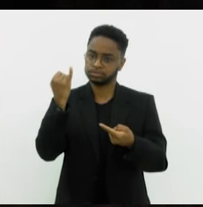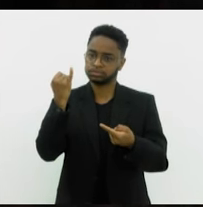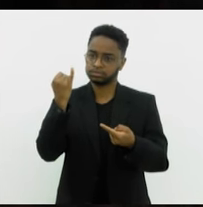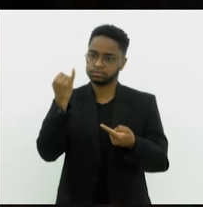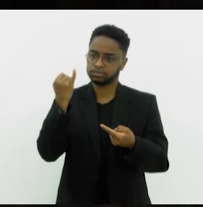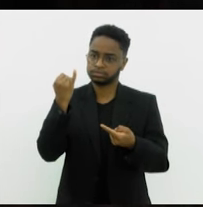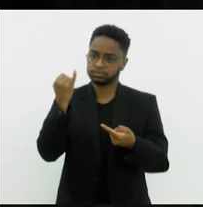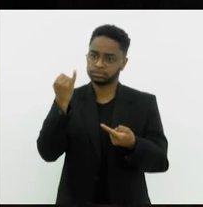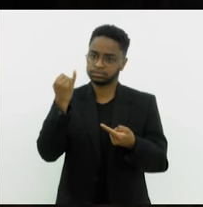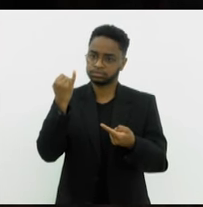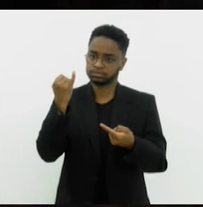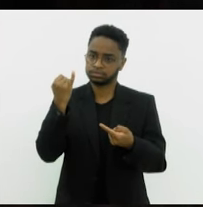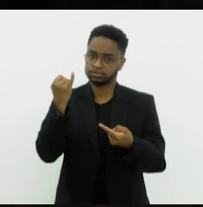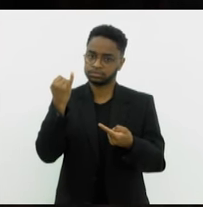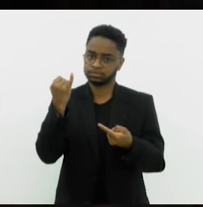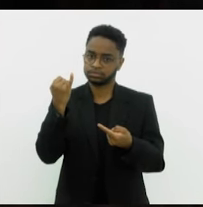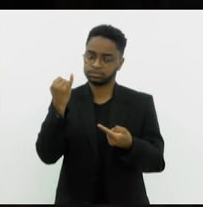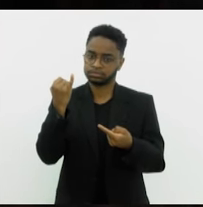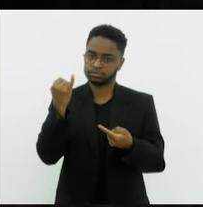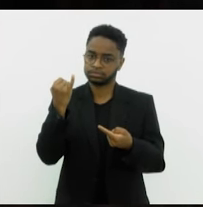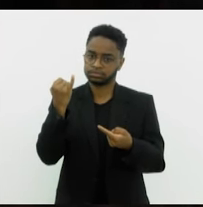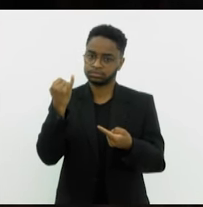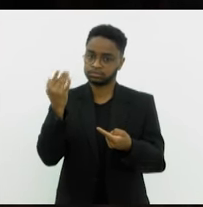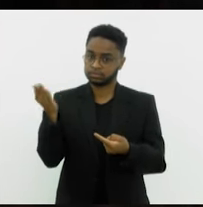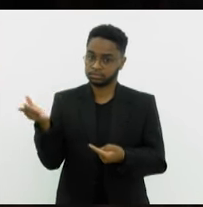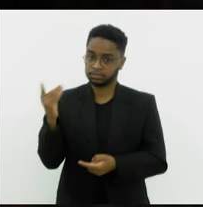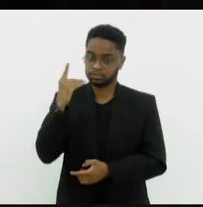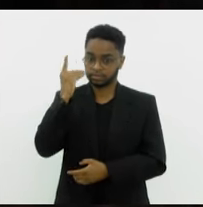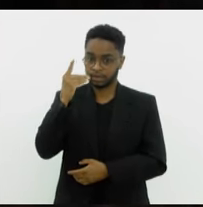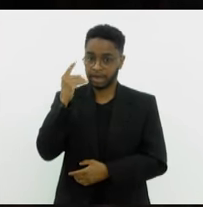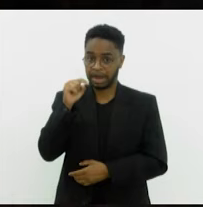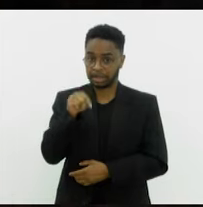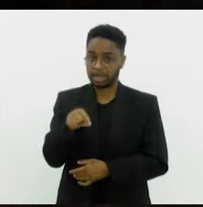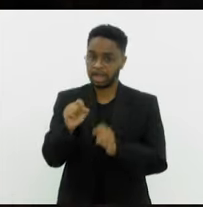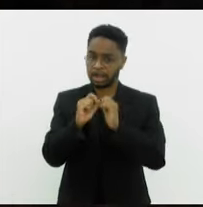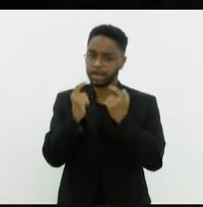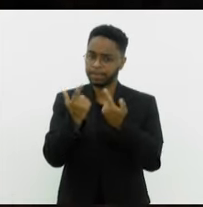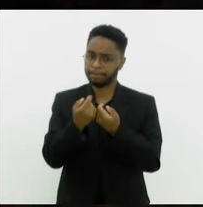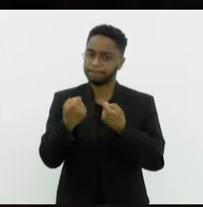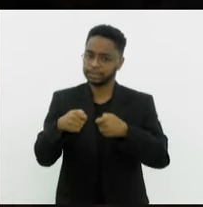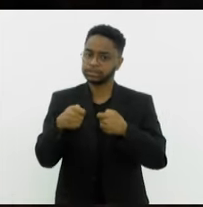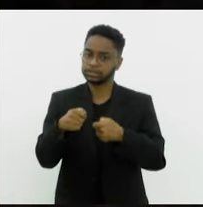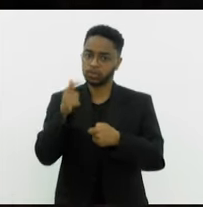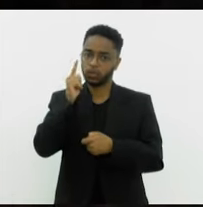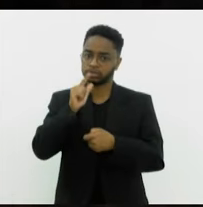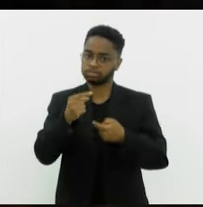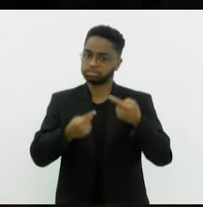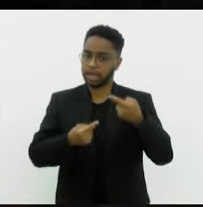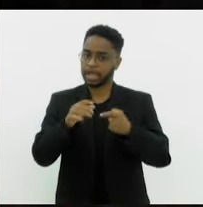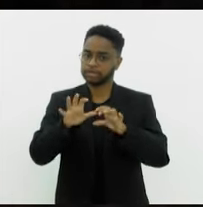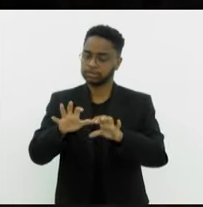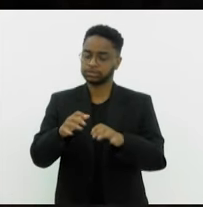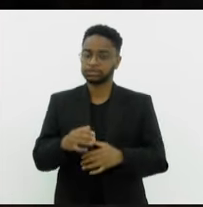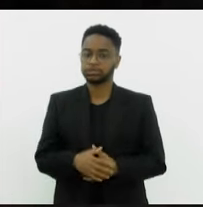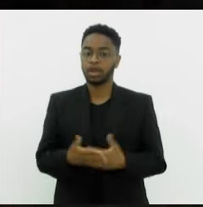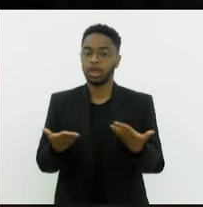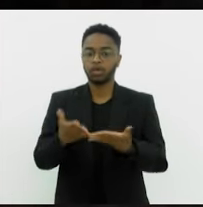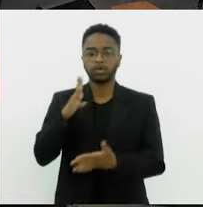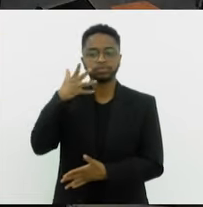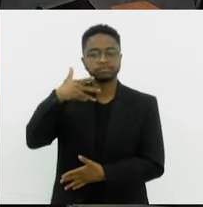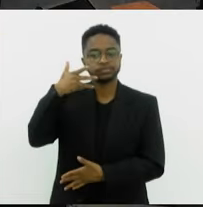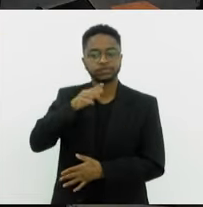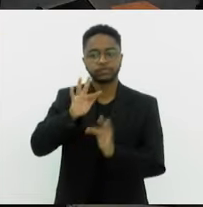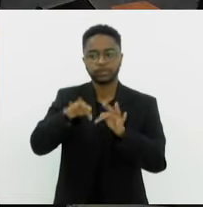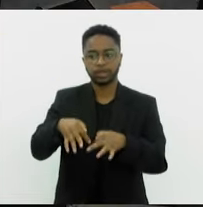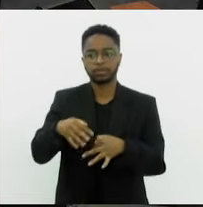deputado Luiz Paulo, que esta casa precisa muito. Passa o expediente final com o primeiro orador inscrito,